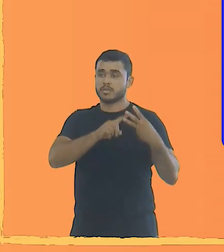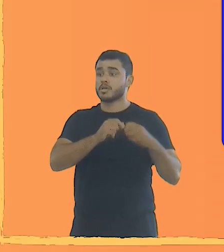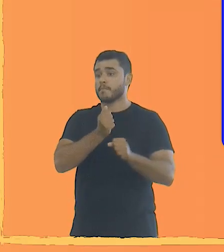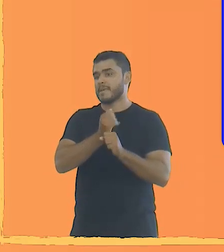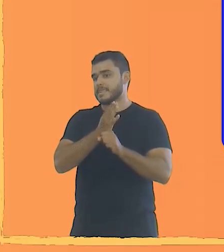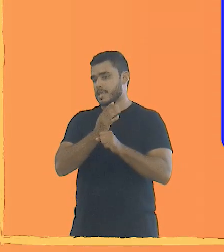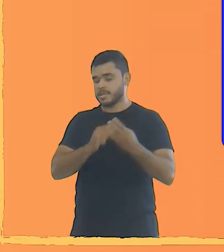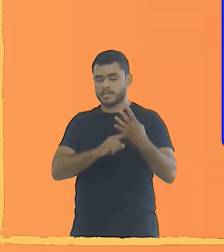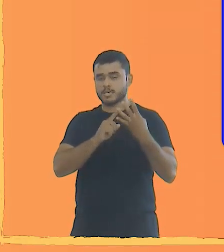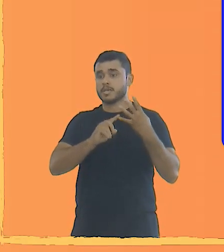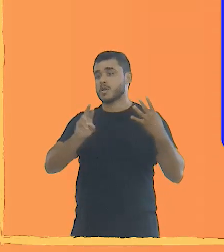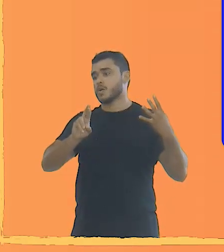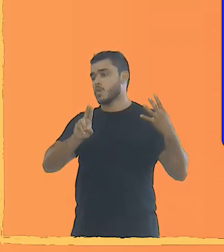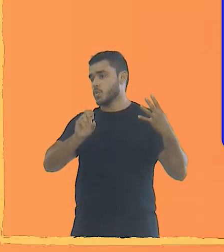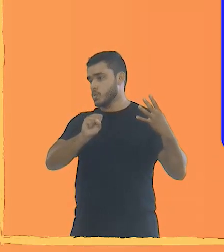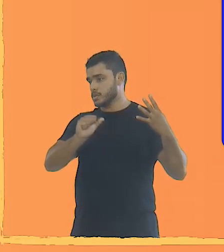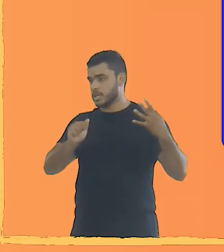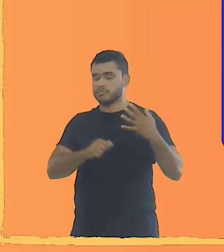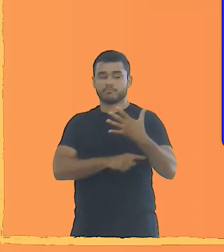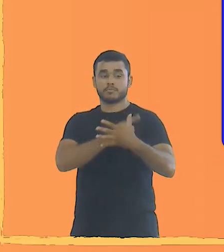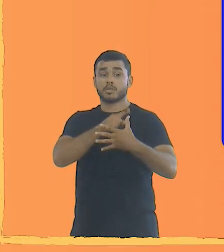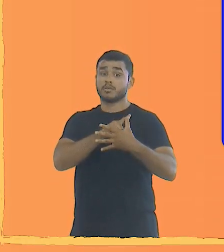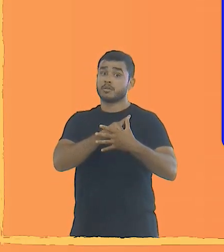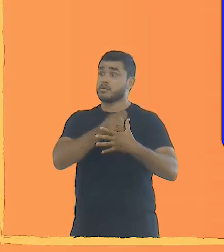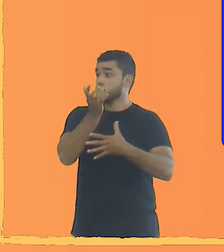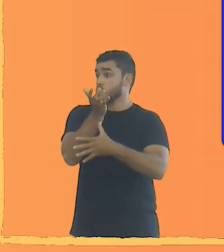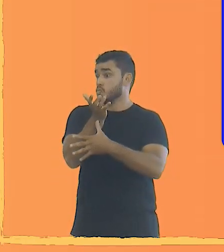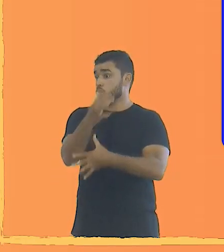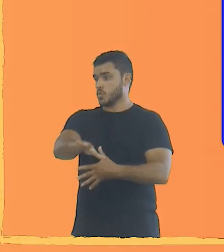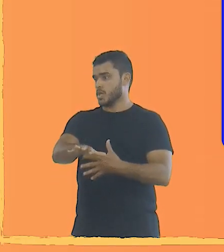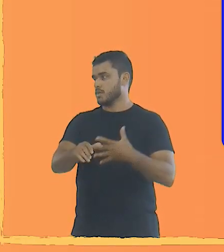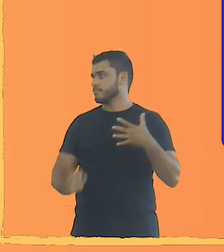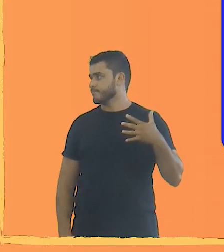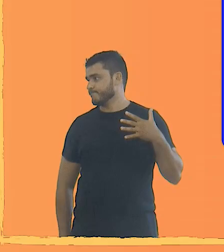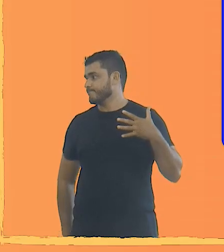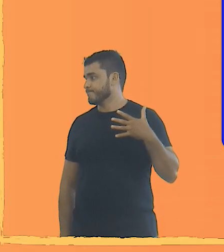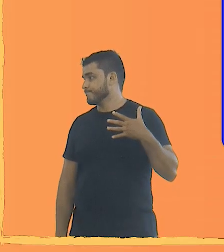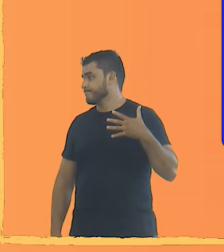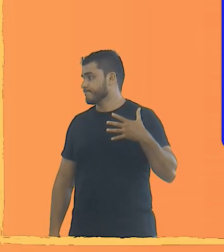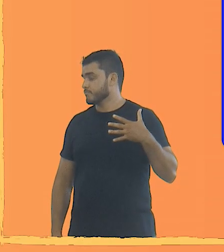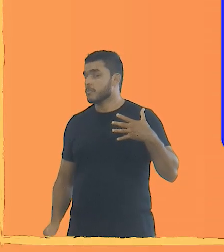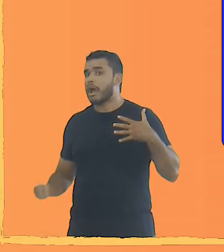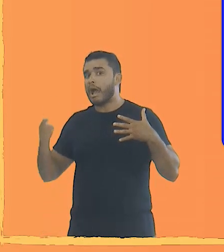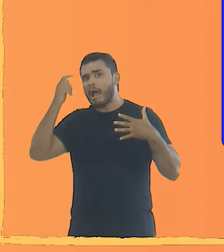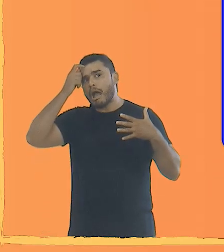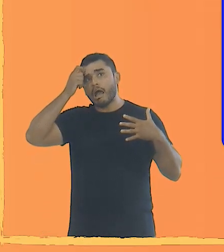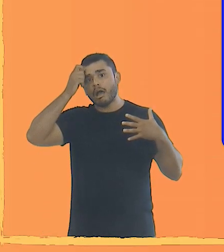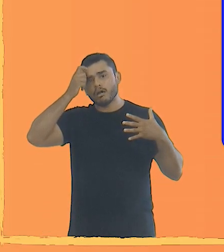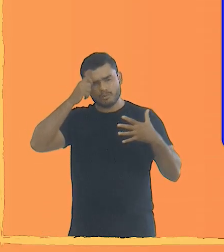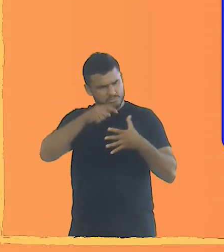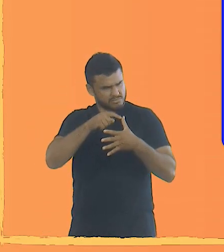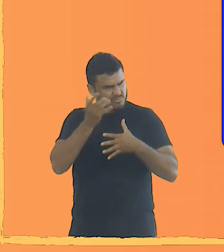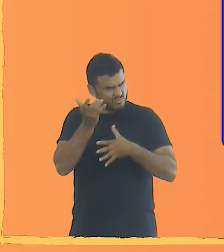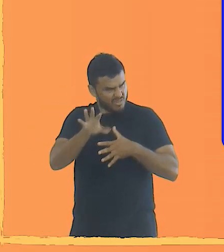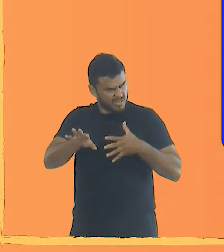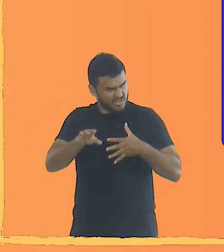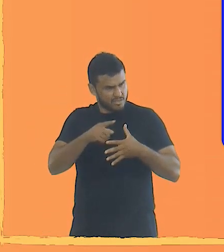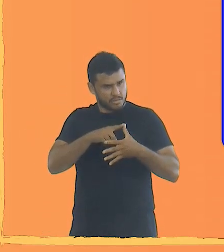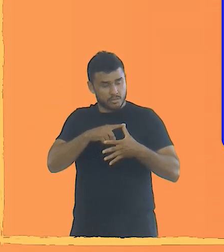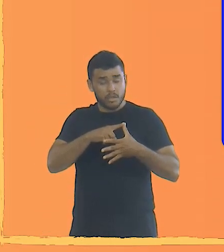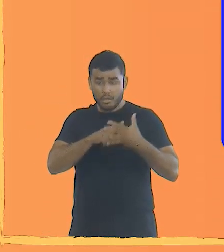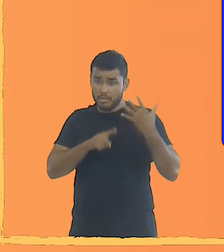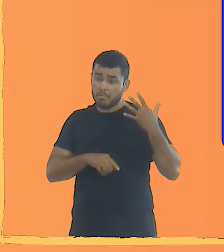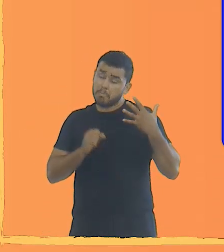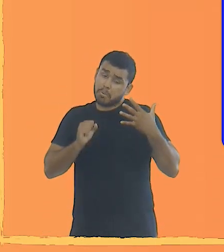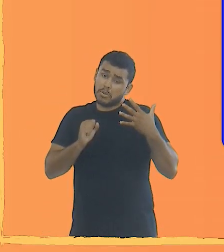batata, salada russa, e você pode dizer, eu não quero salada. Não querer salada é uma opção que você tem,